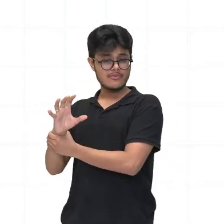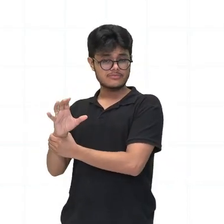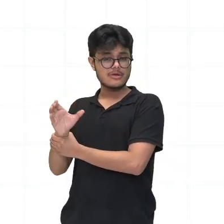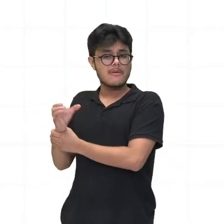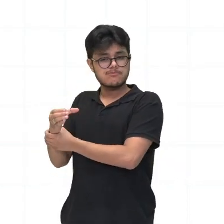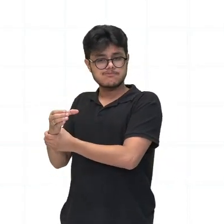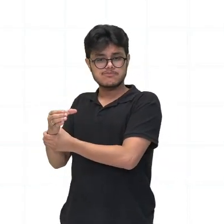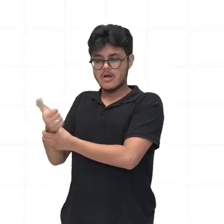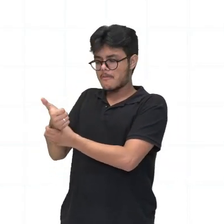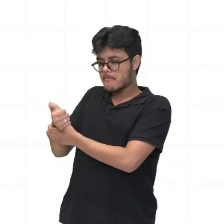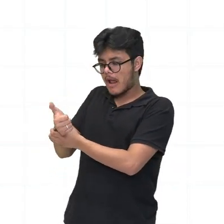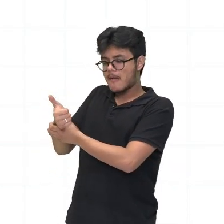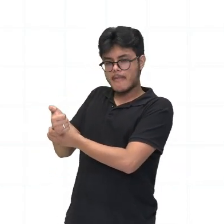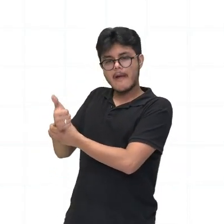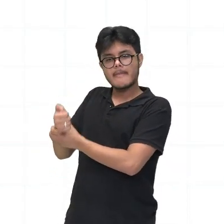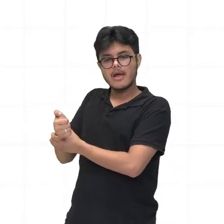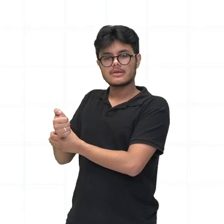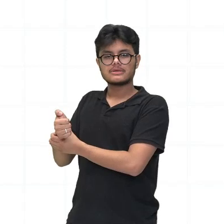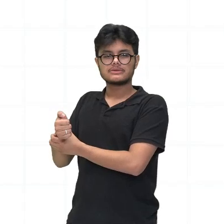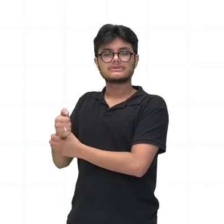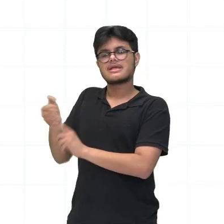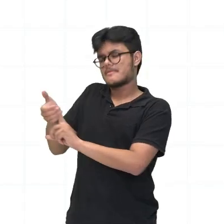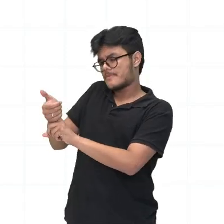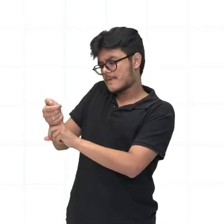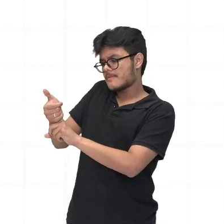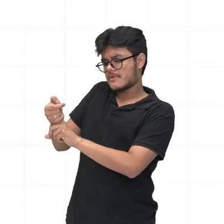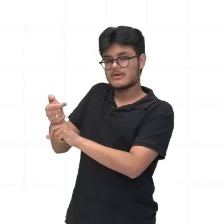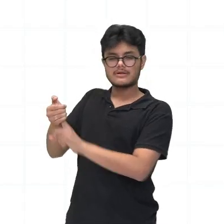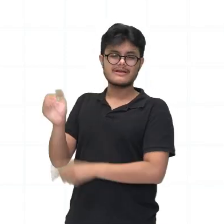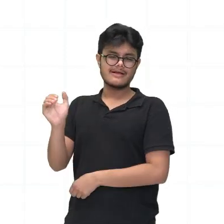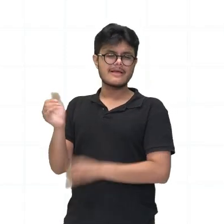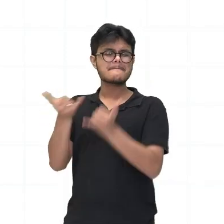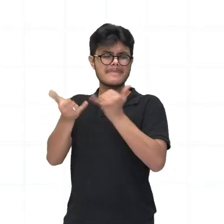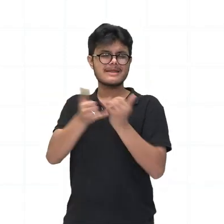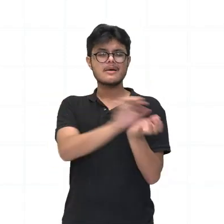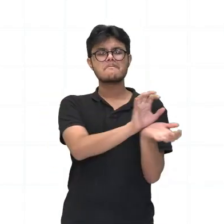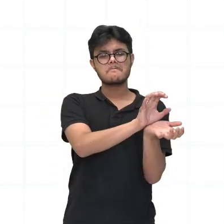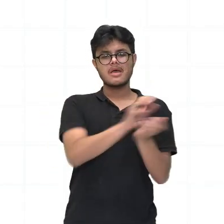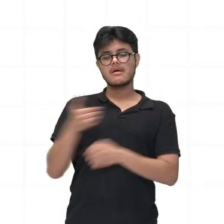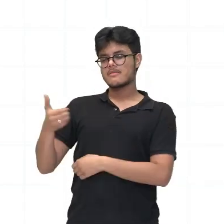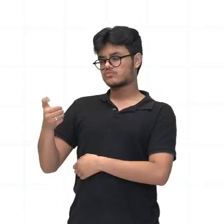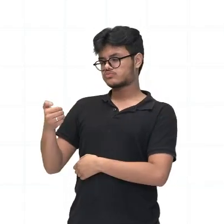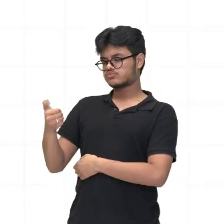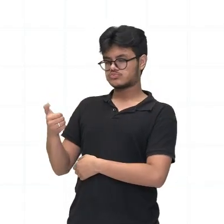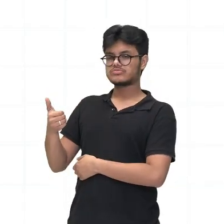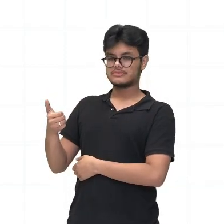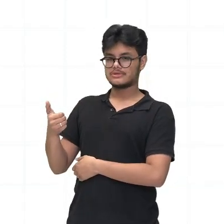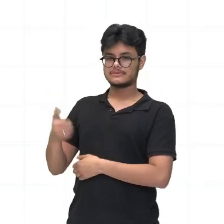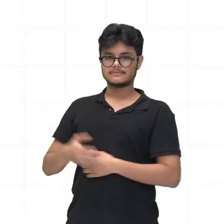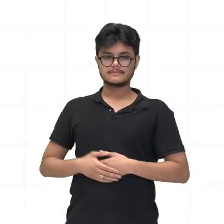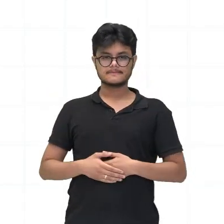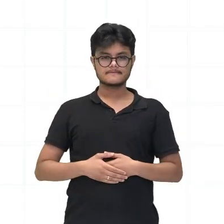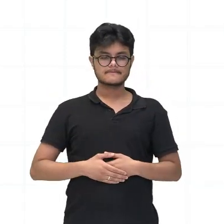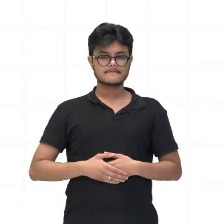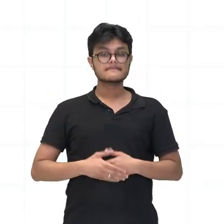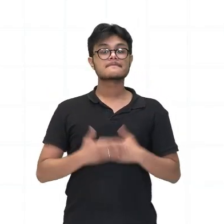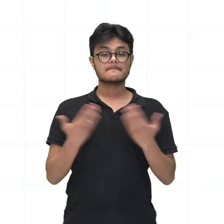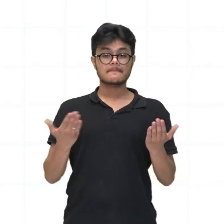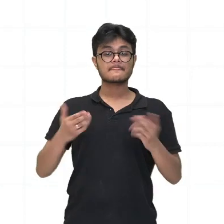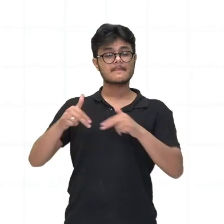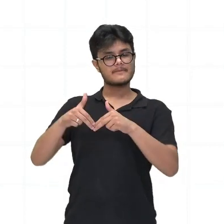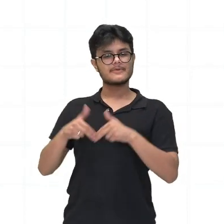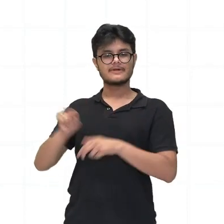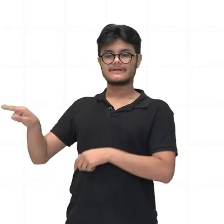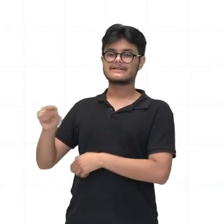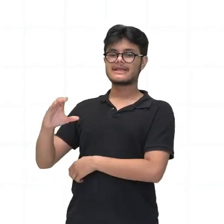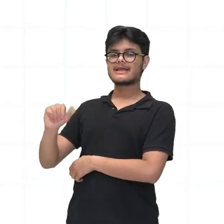essa propriedade que nós temos de conseguir fechar a nossa mão e fazer essa proteção como se fosse uma concha. E eis aí, então,